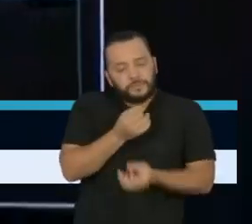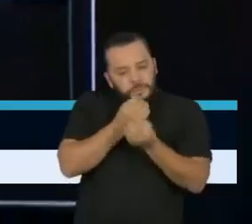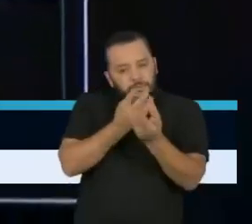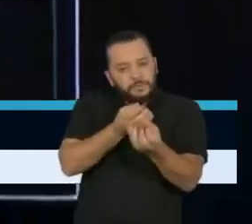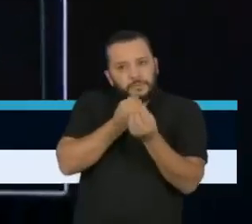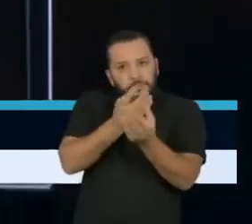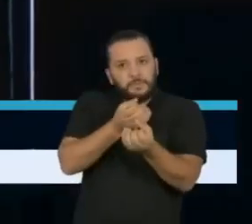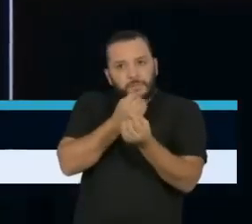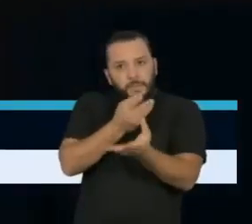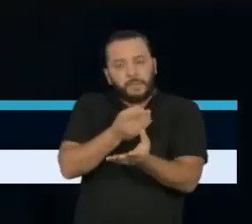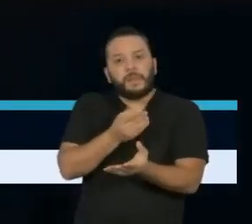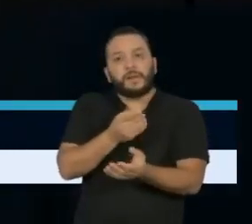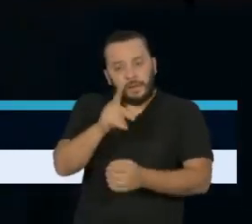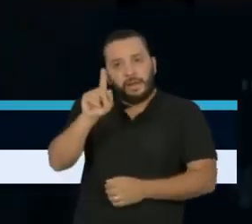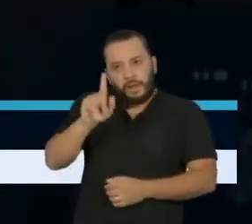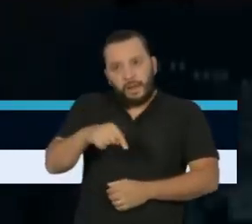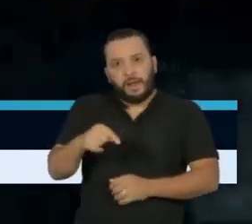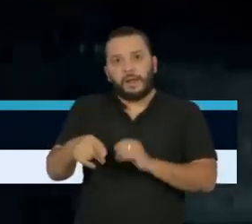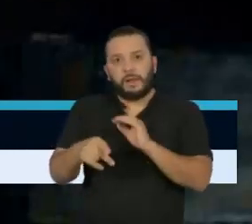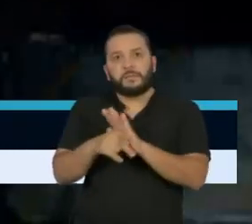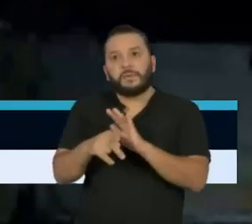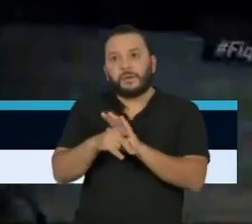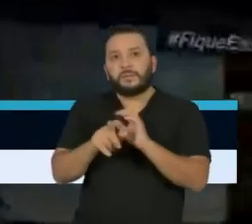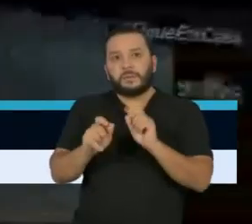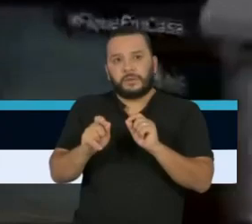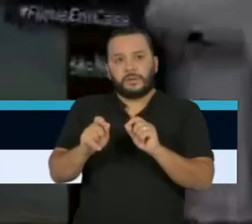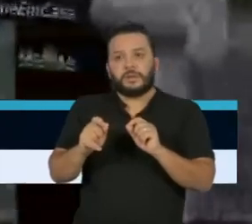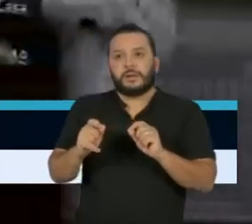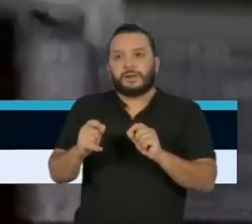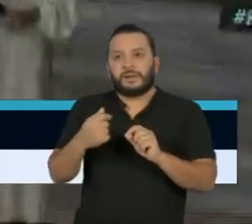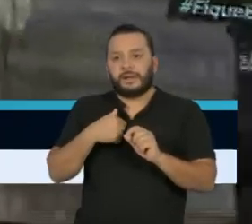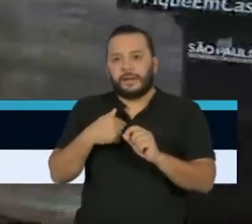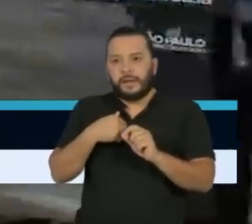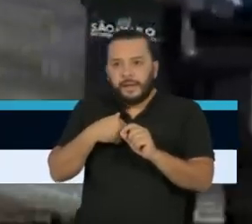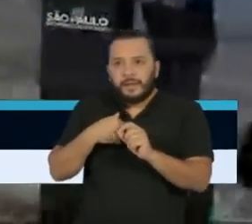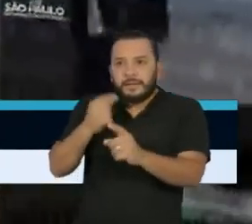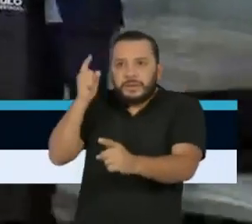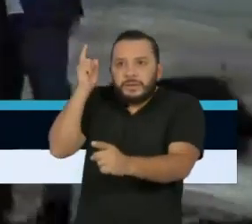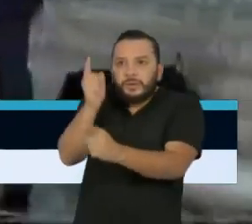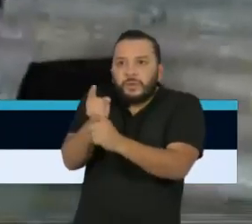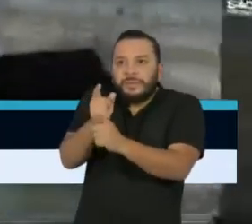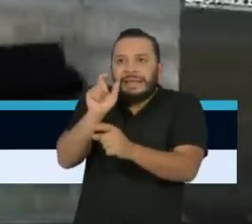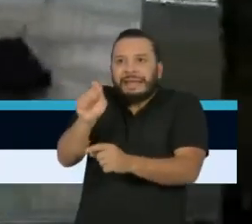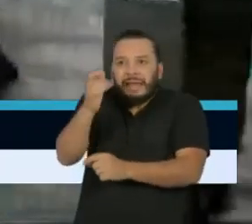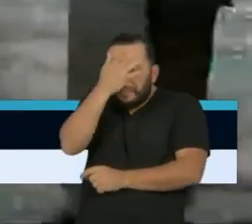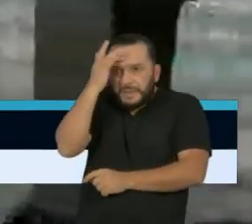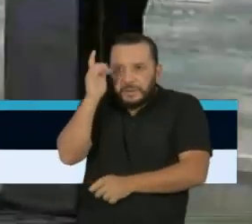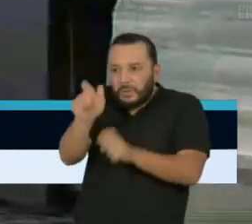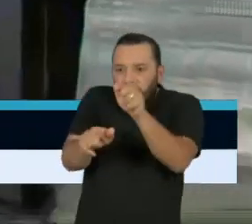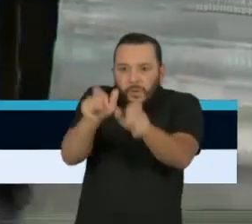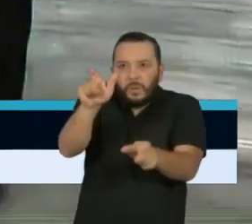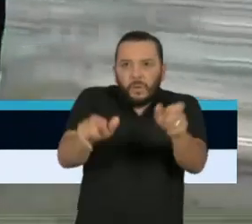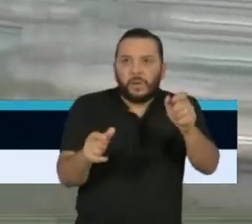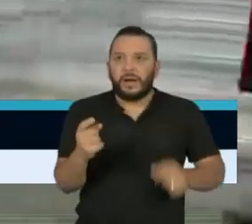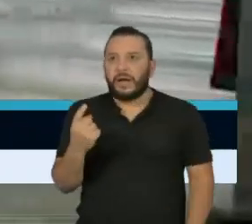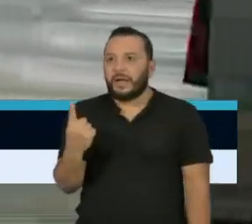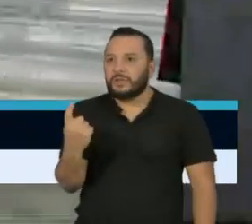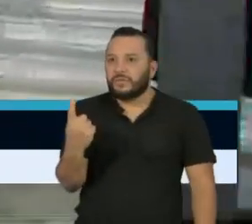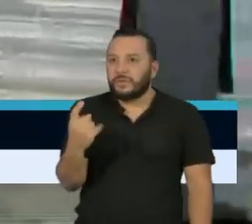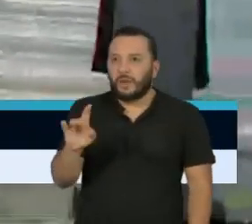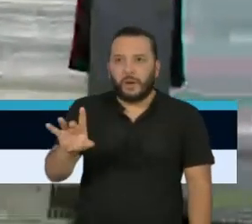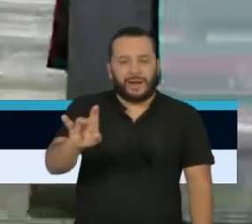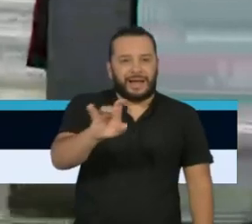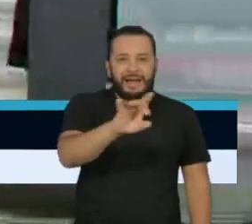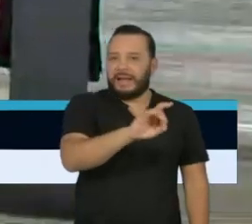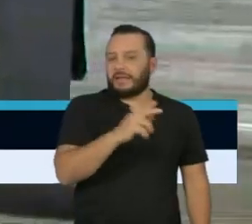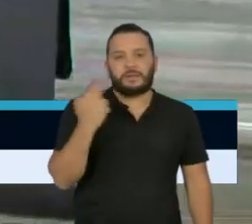é trazida de uma forma completamente anonimizada. O governo não tem acesso aos dados individualizados, nós temos acesso aos